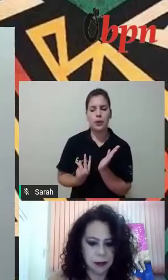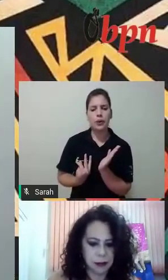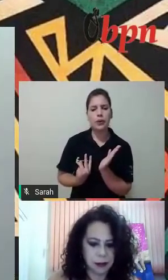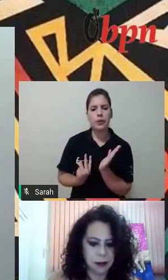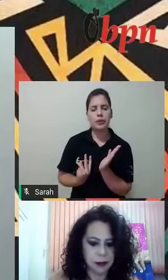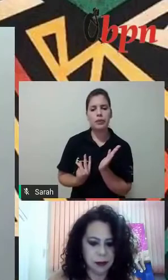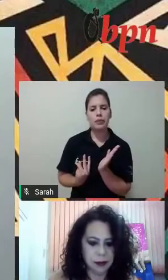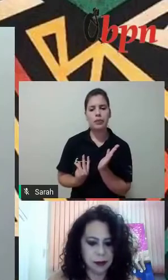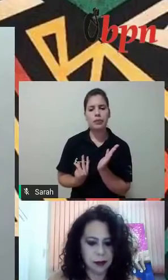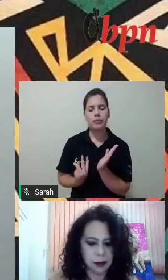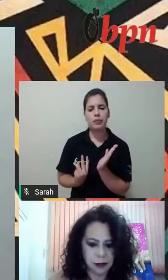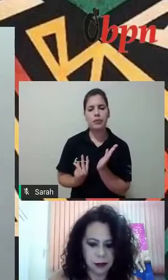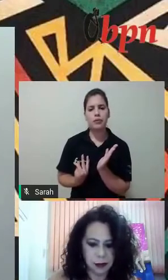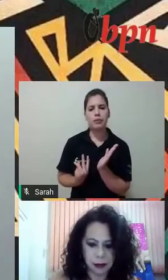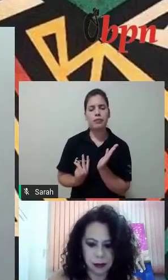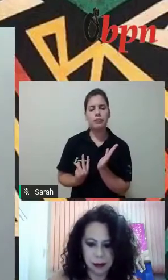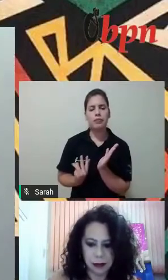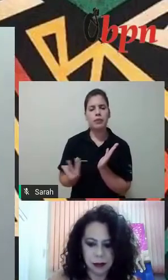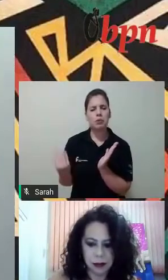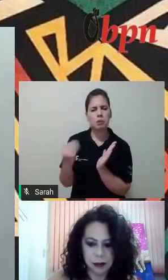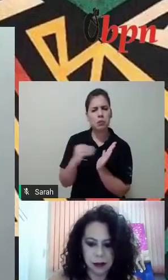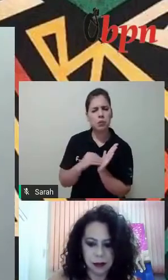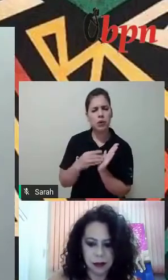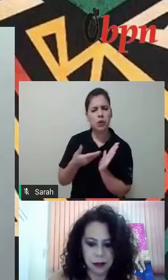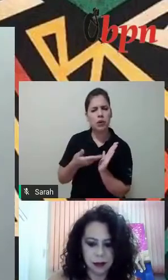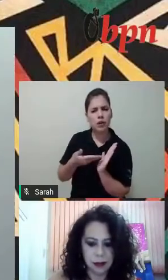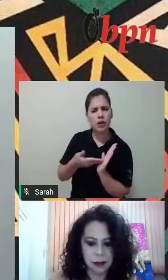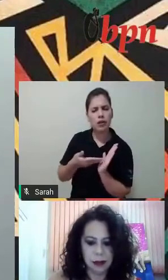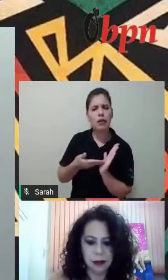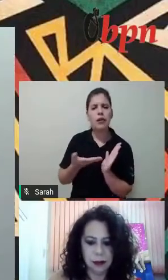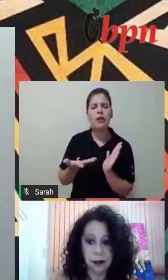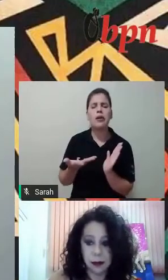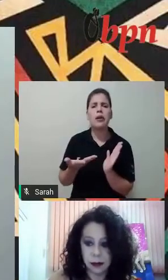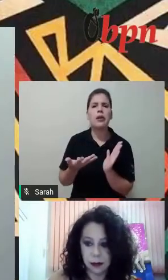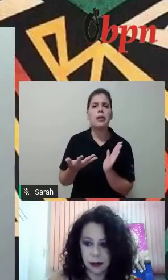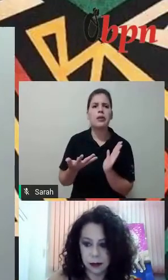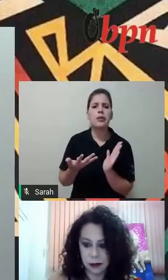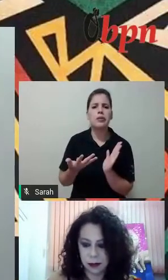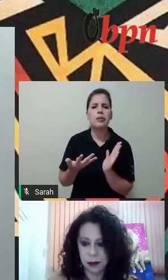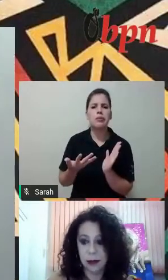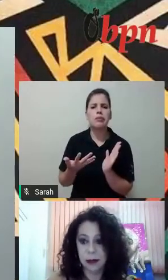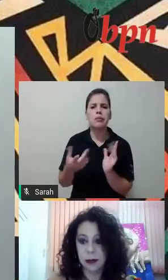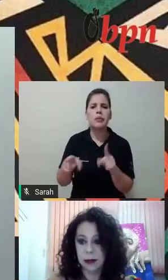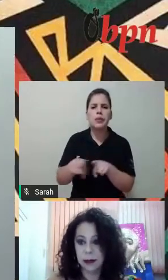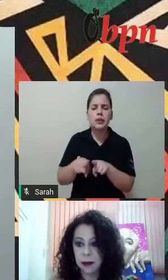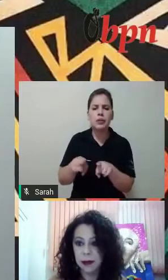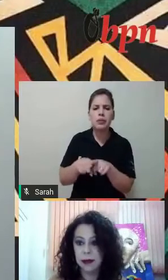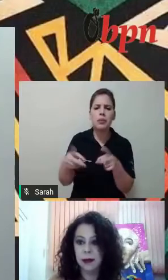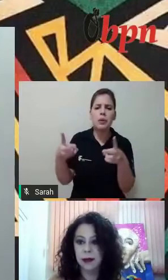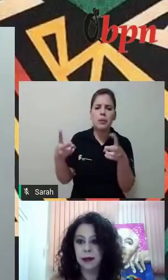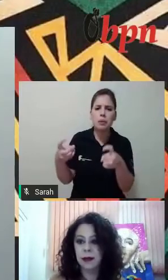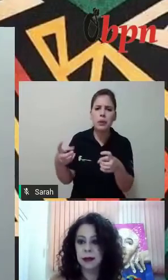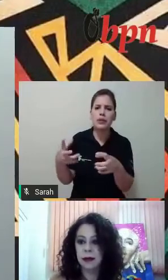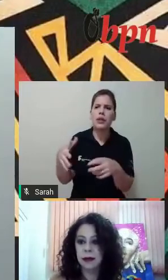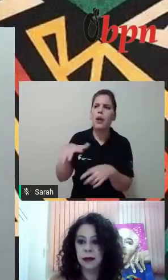esse mundo que nós conhecemos por experiência e a gente aproveita muito desse mundo para